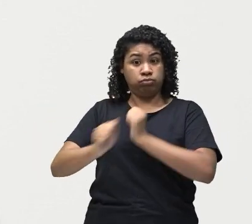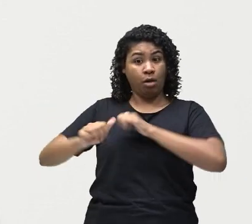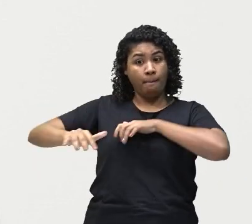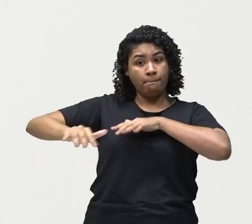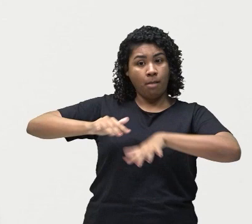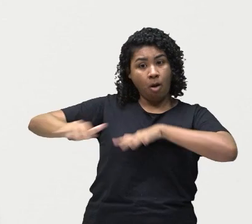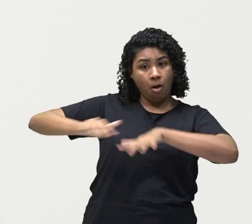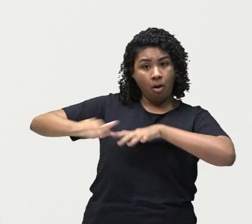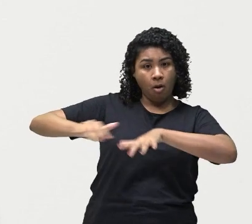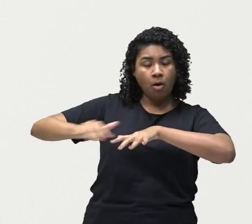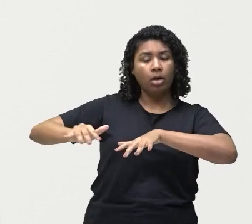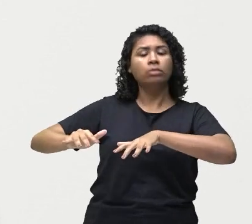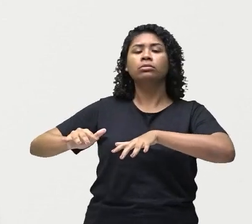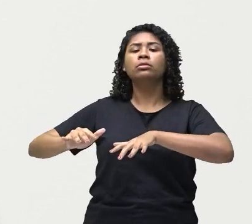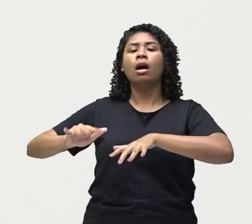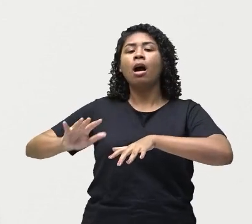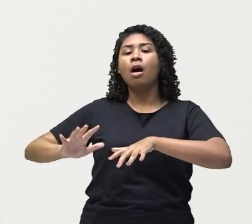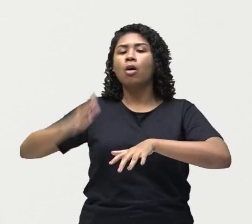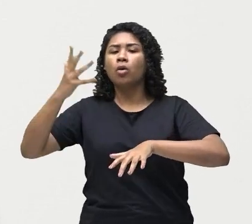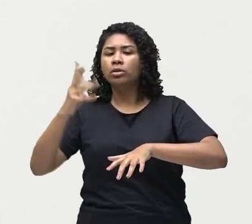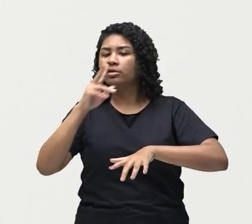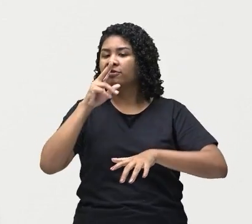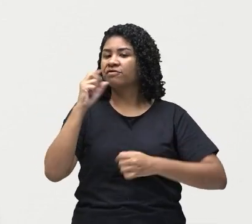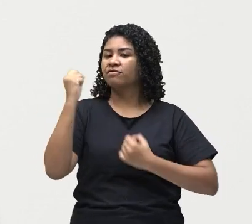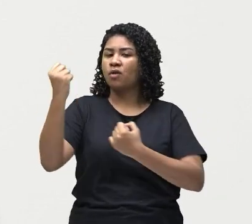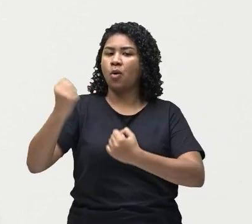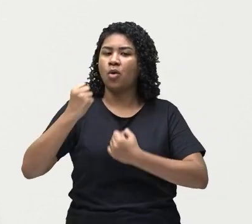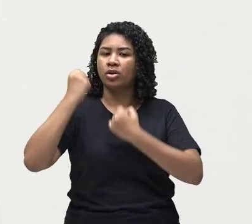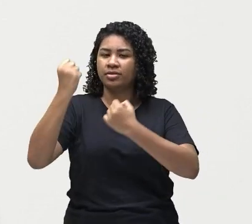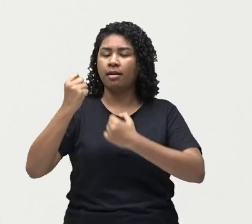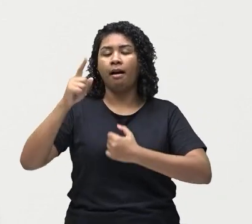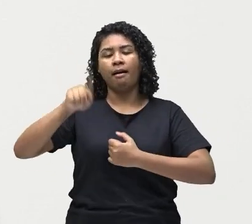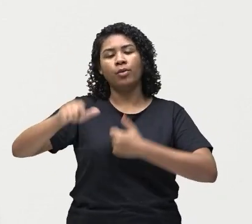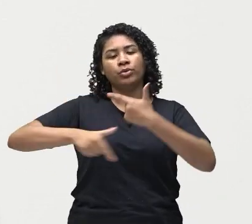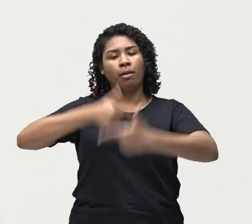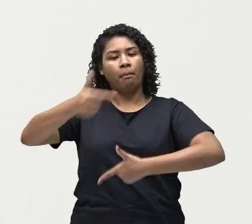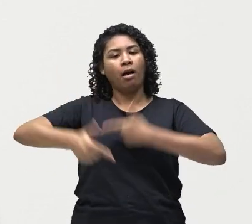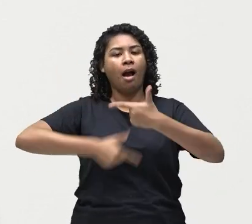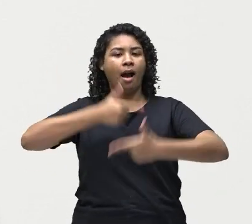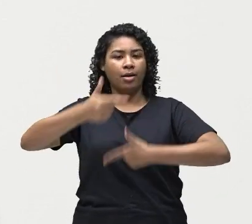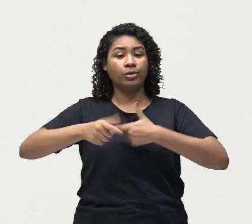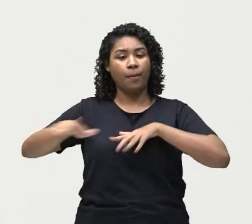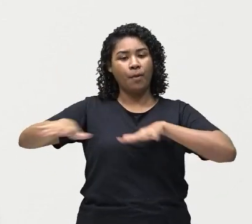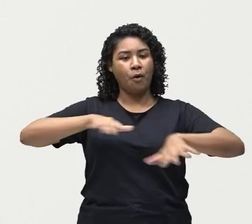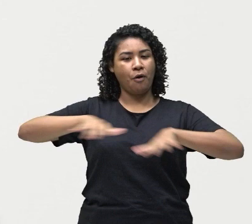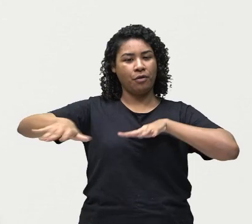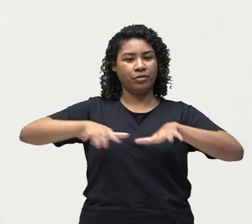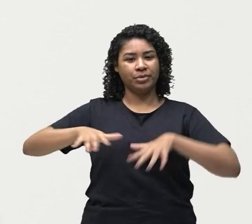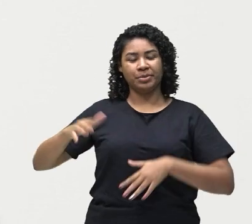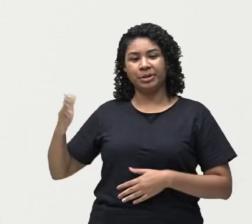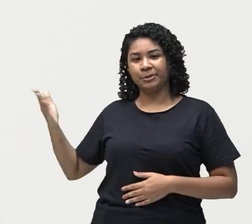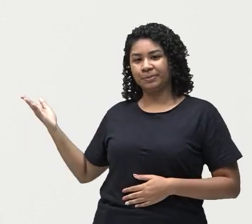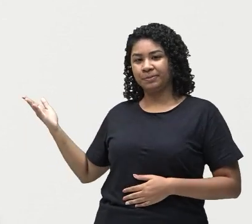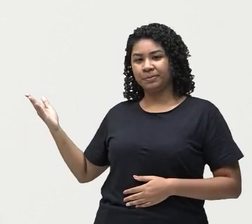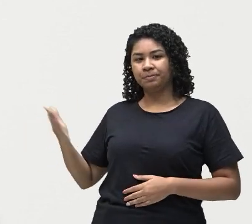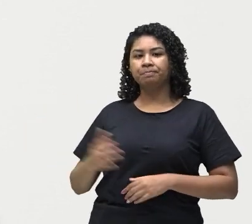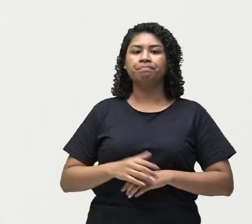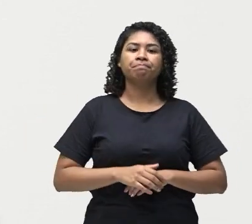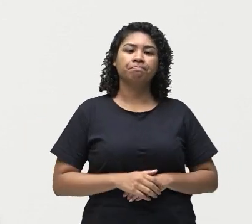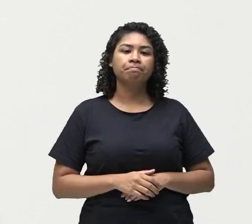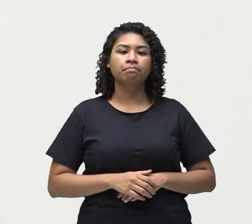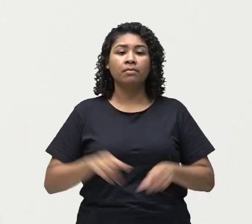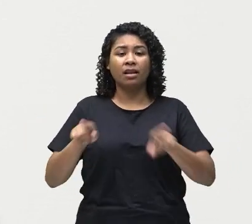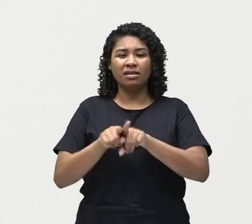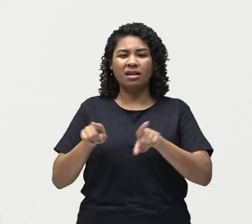ocasiona que a turbina tem aqui a força realizada que é o trabalho né que é justamente esse movimento além disso a turbina